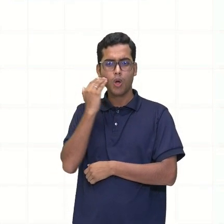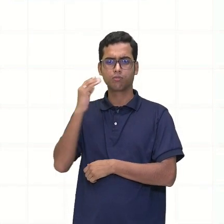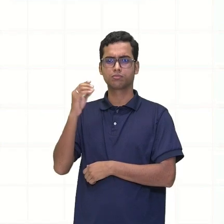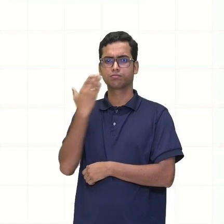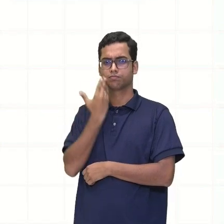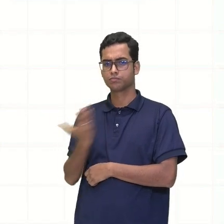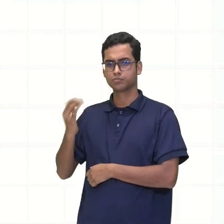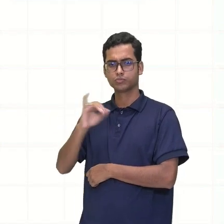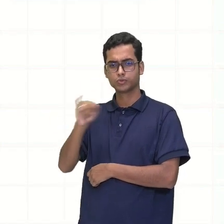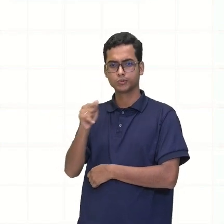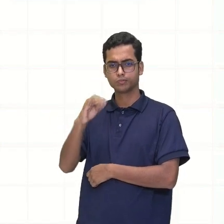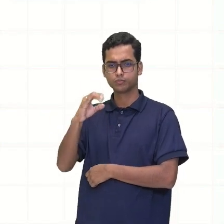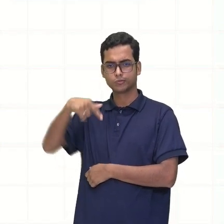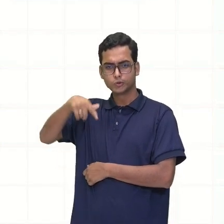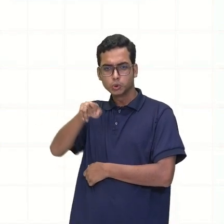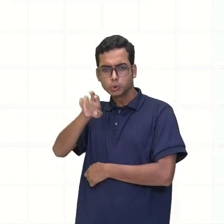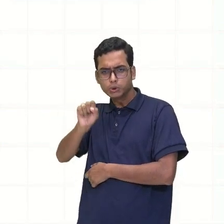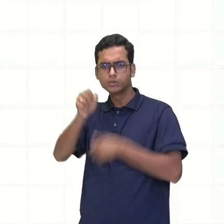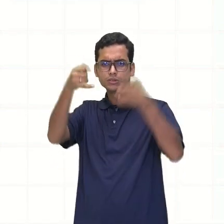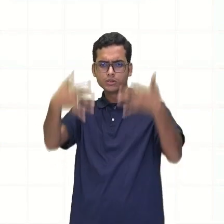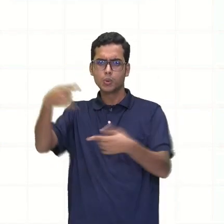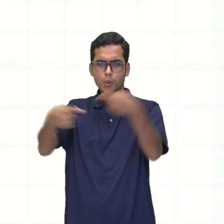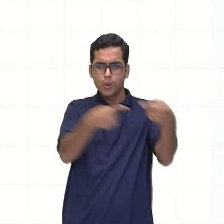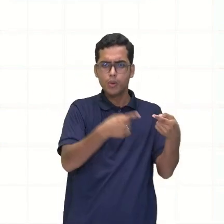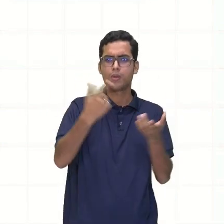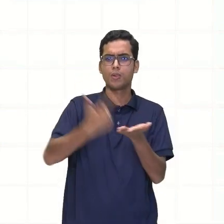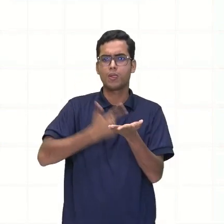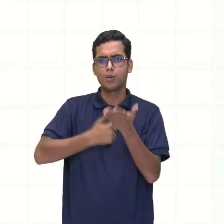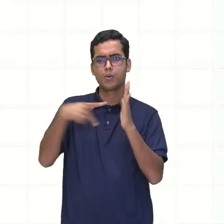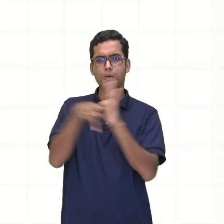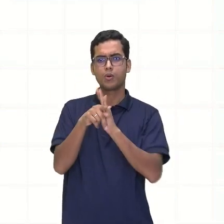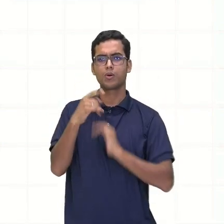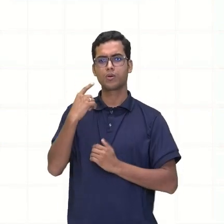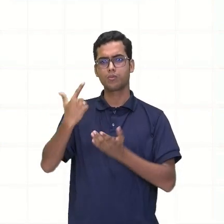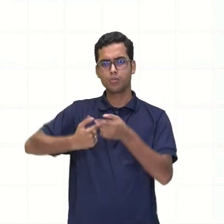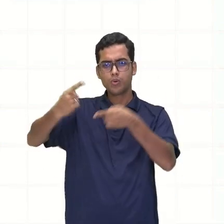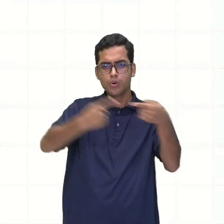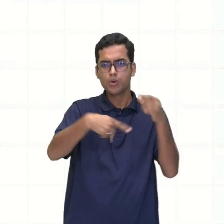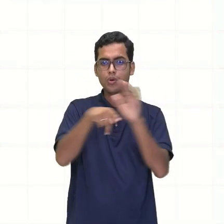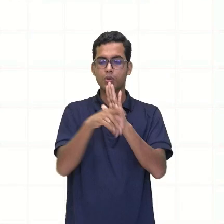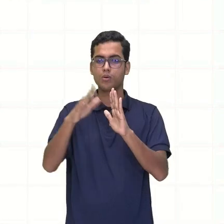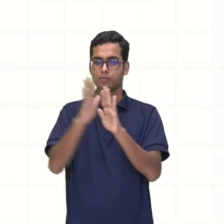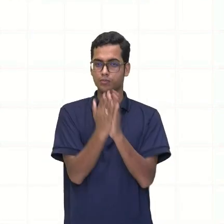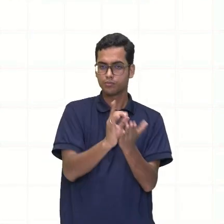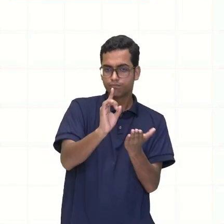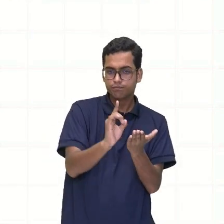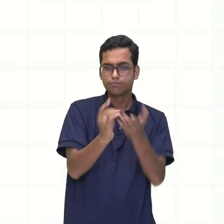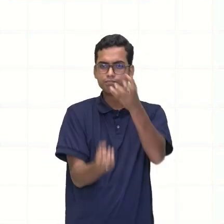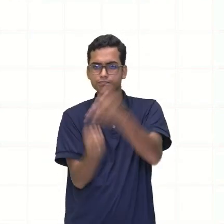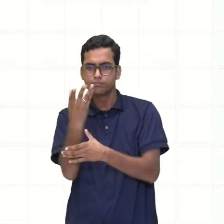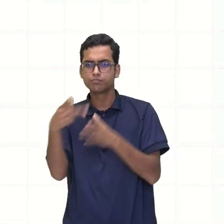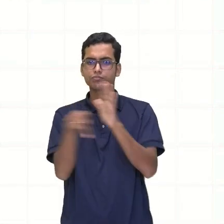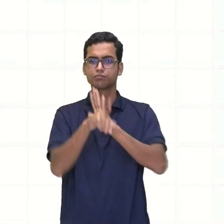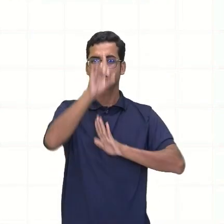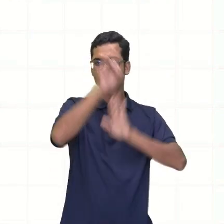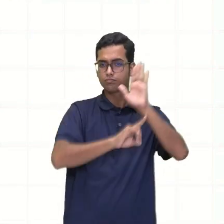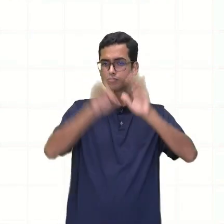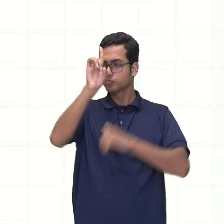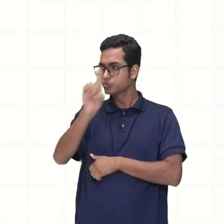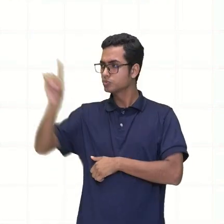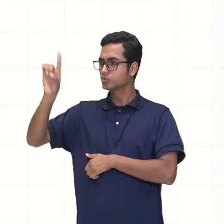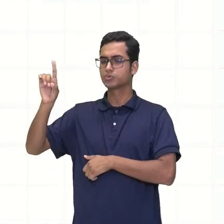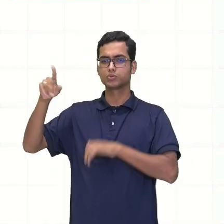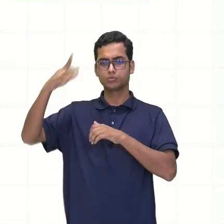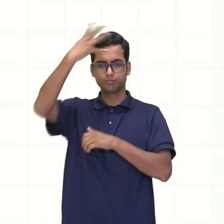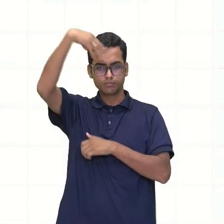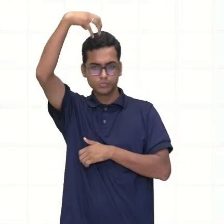obra, Política tirada da Sagrada Escritura, ele vai elaborar o direito divino dos